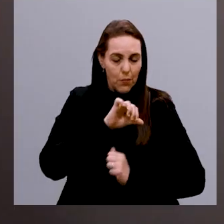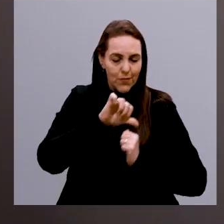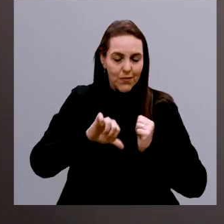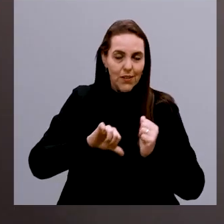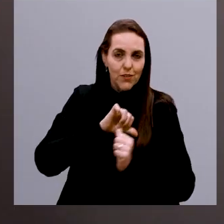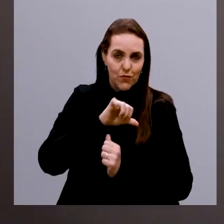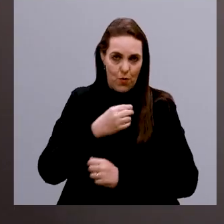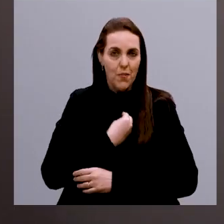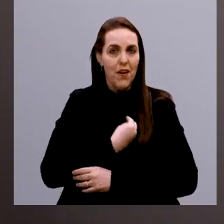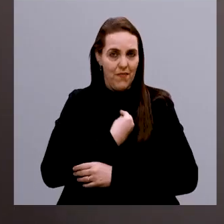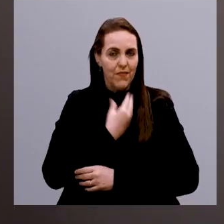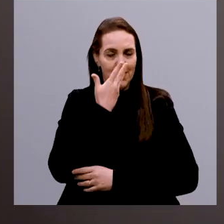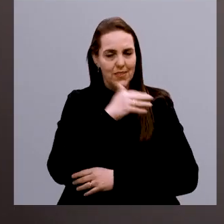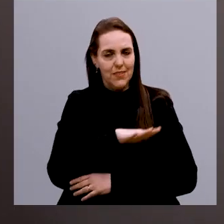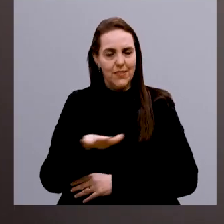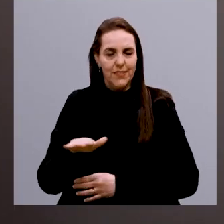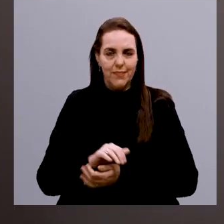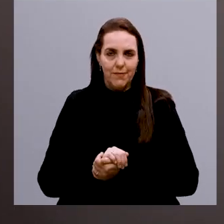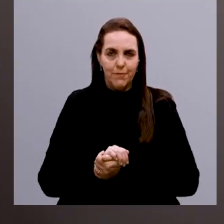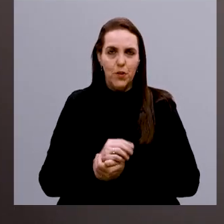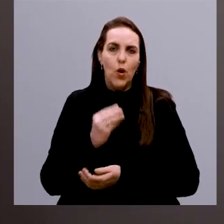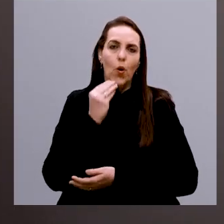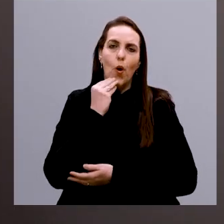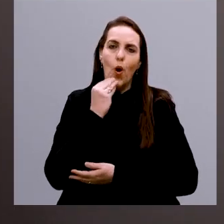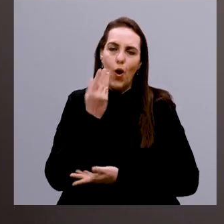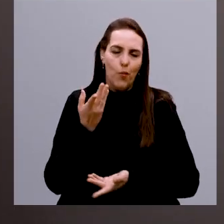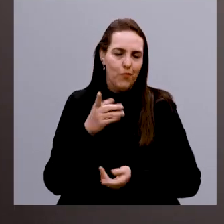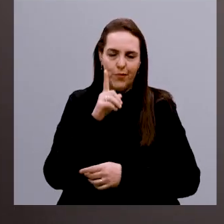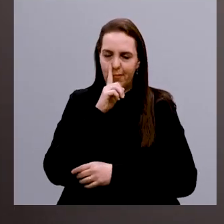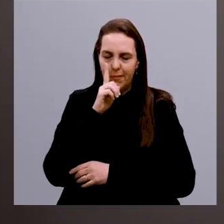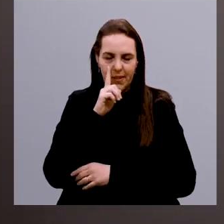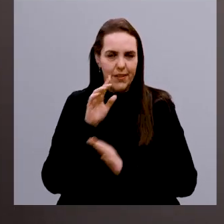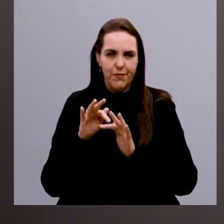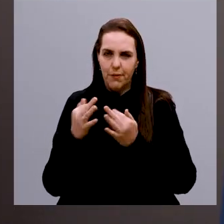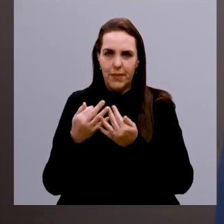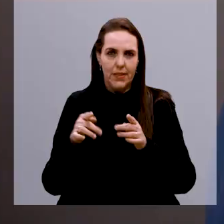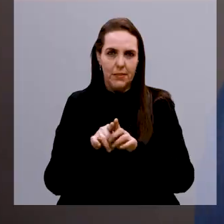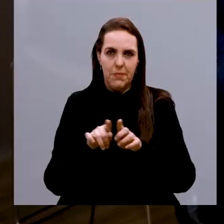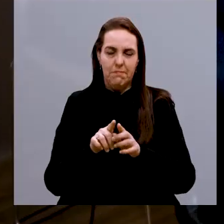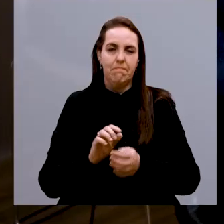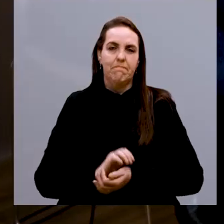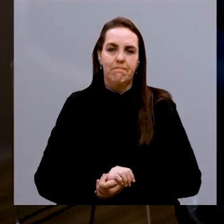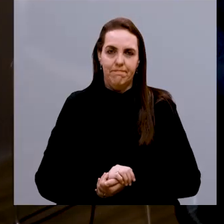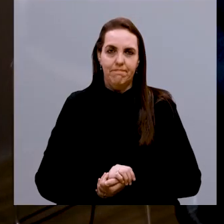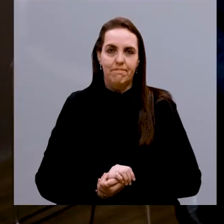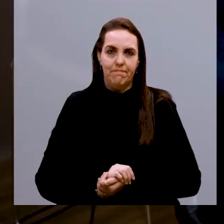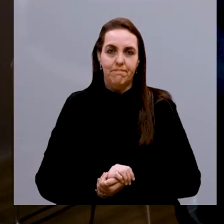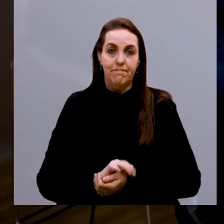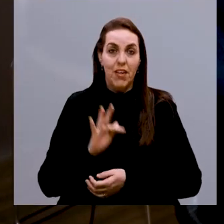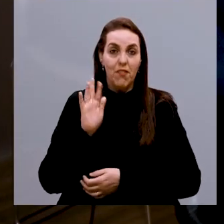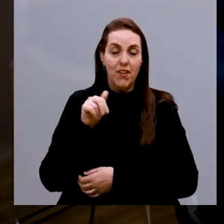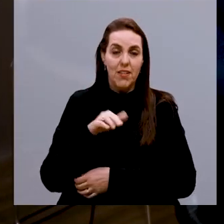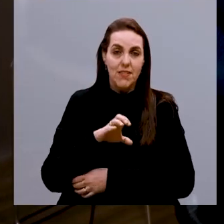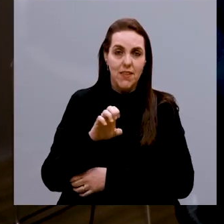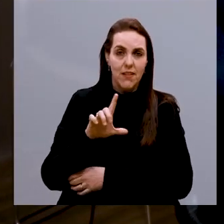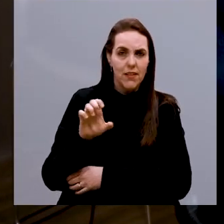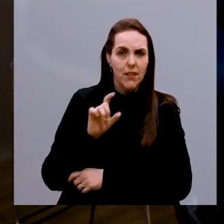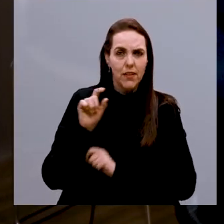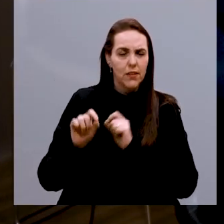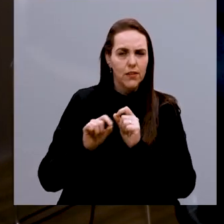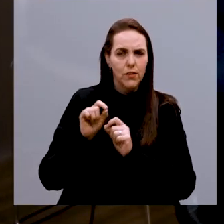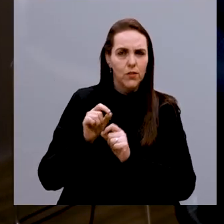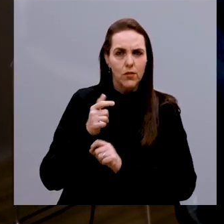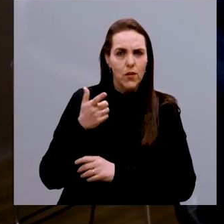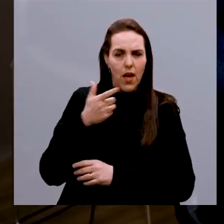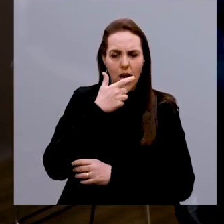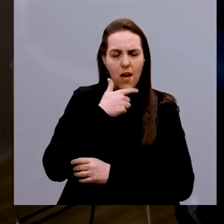mas transformam a vida dessas crianças e, obviamente, dessas mães, dessas famílias. Franciele, né, nesse sentido,